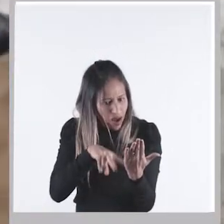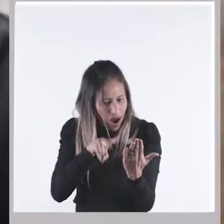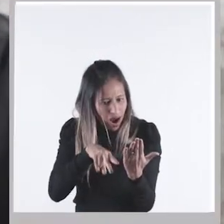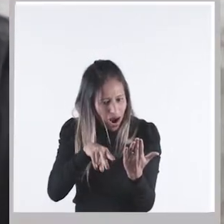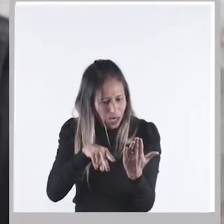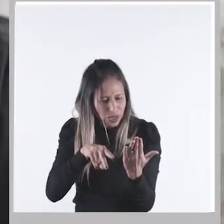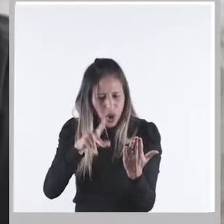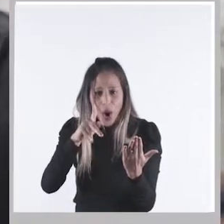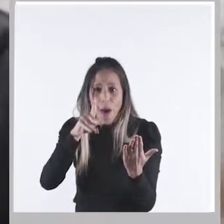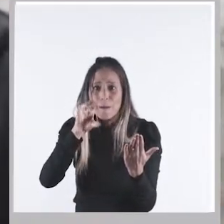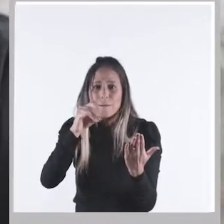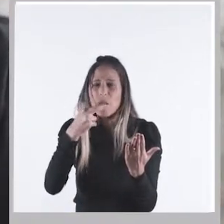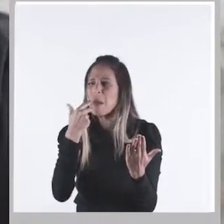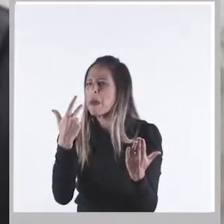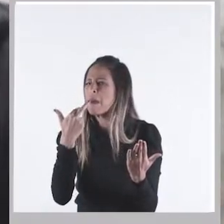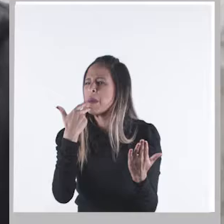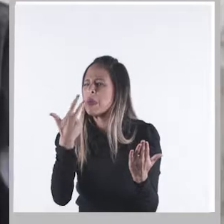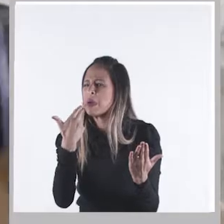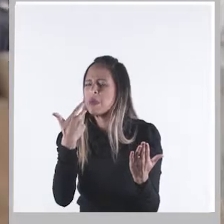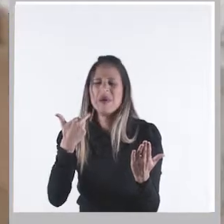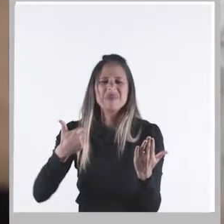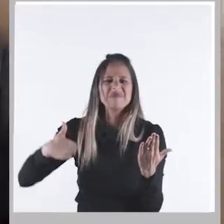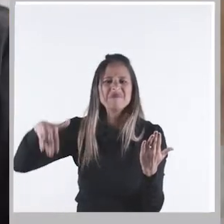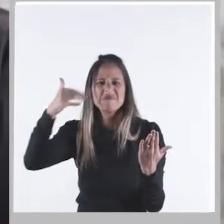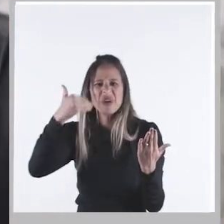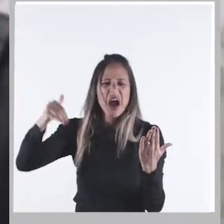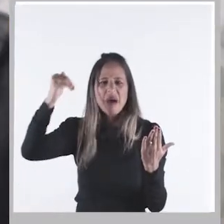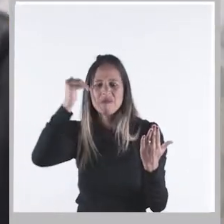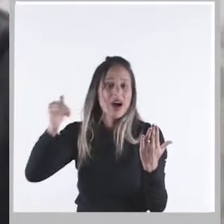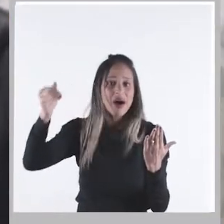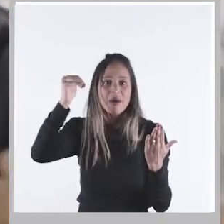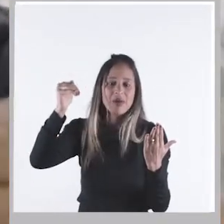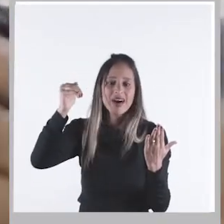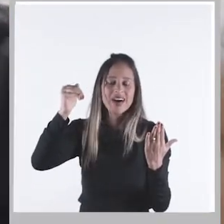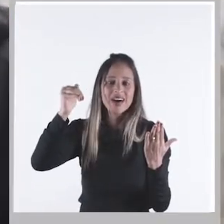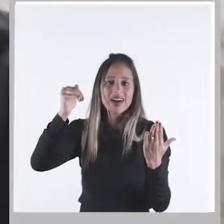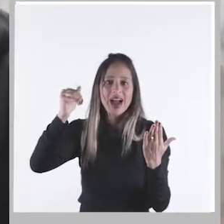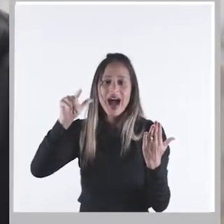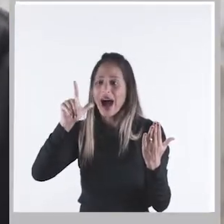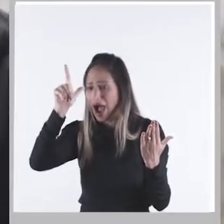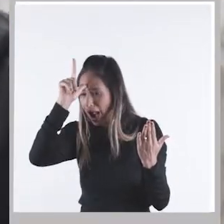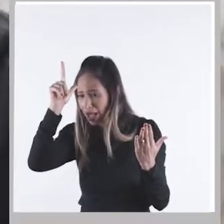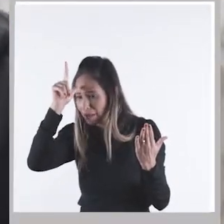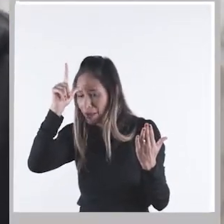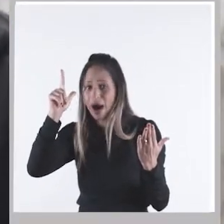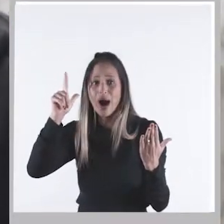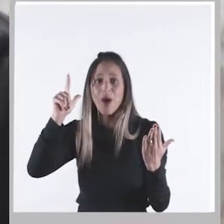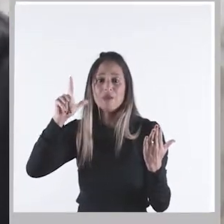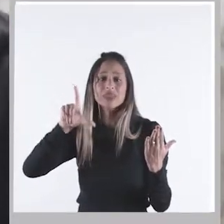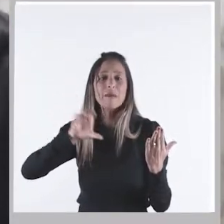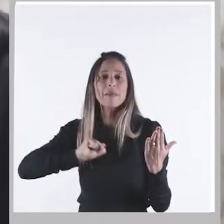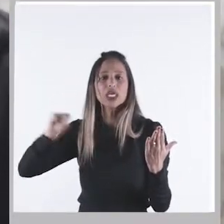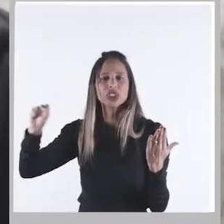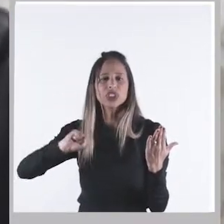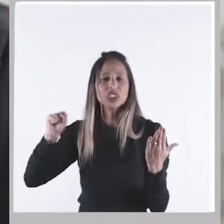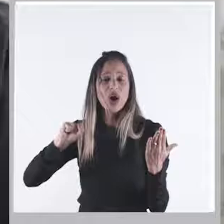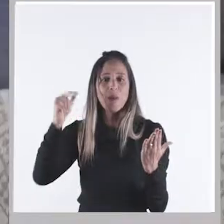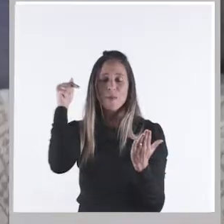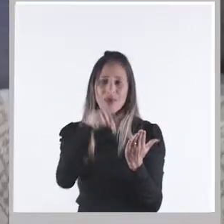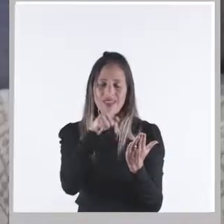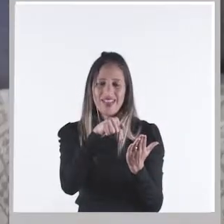um poliglota, um diplomata traduzido, sabe, pro alemão, né? Os alemães têm paixão com Guimarães